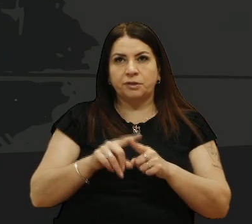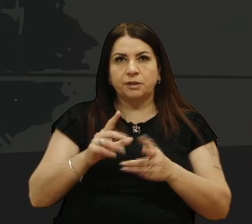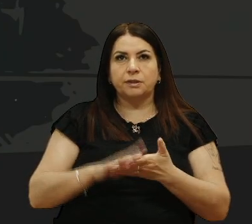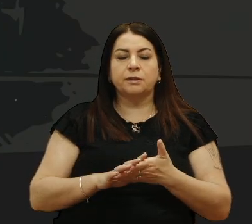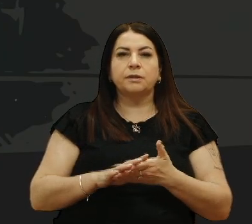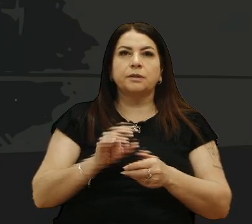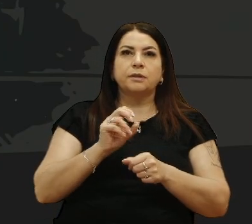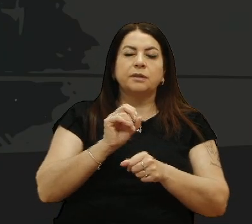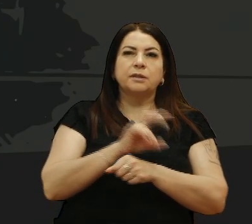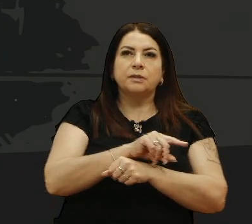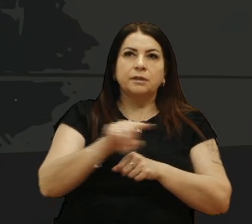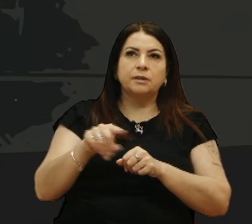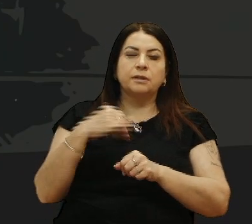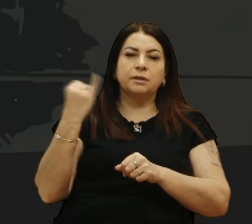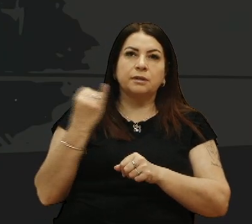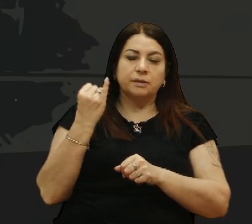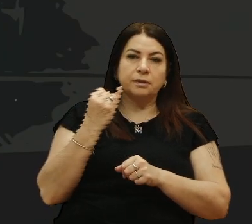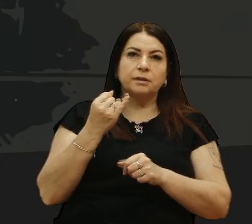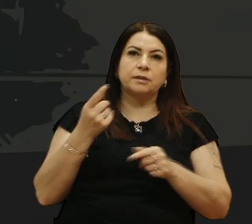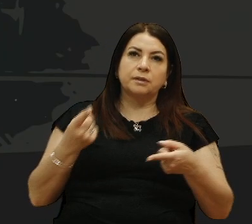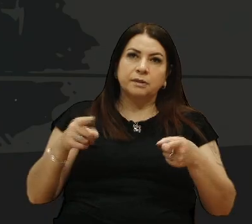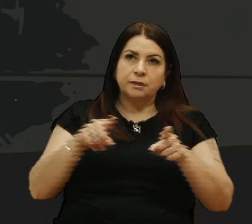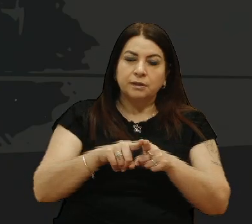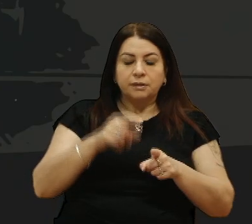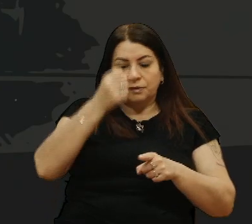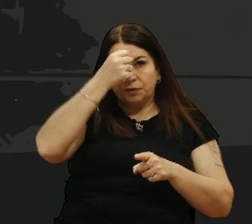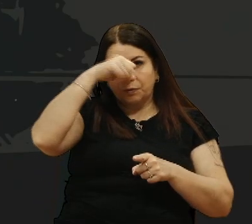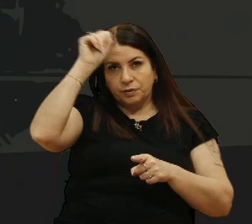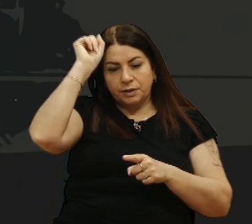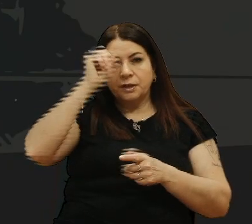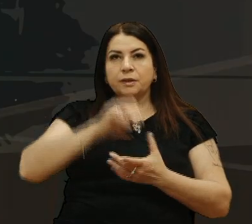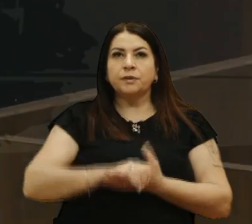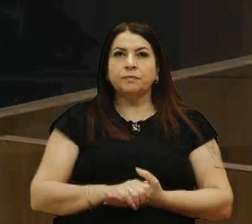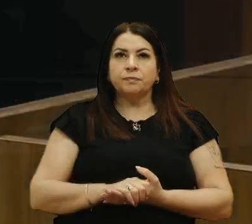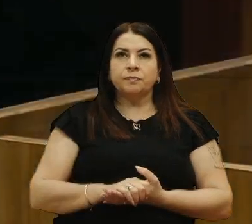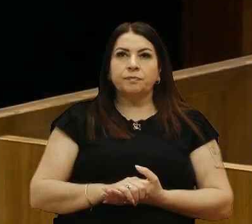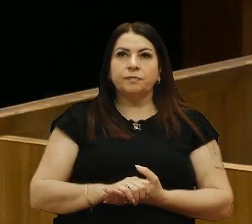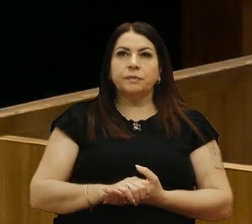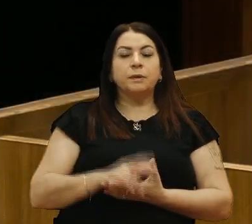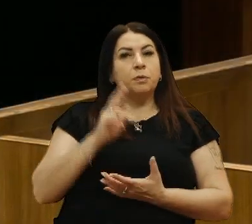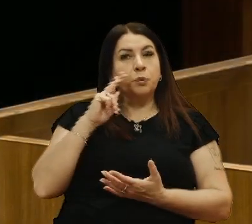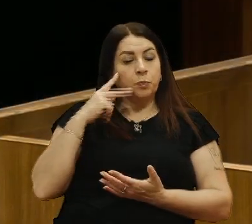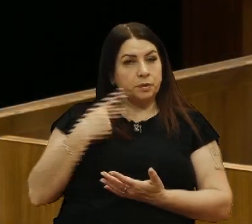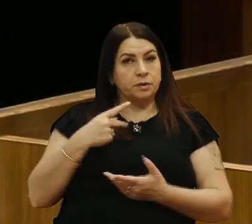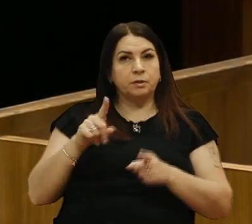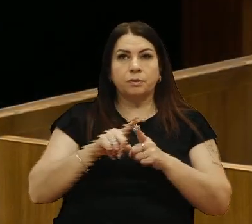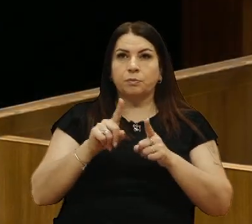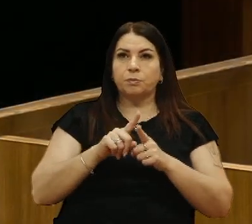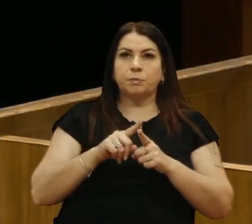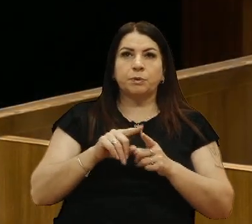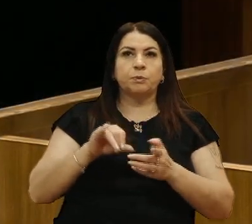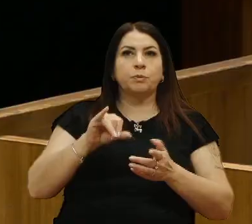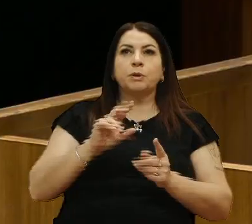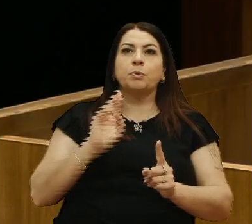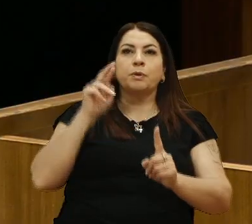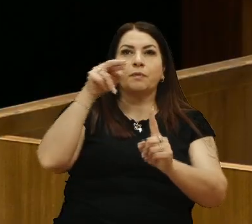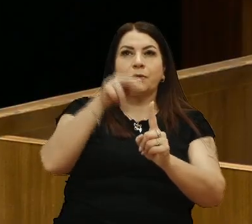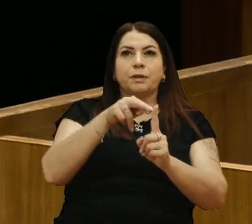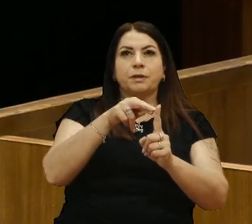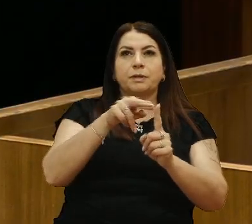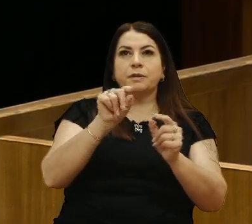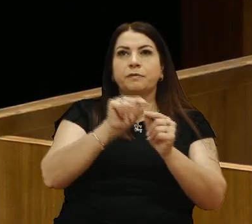Vargas ressalta a importância da parceria com a Universidade de Caxias do Sul, a reconhecendo como centro de referência na